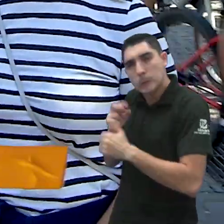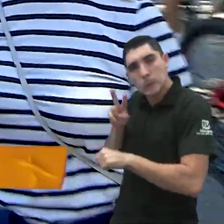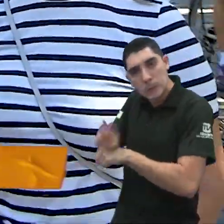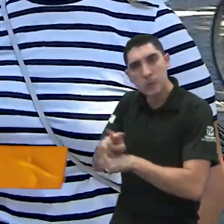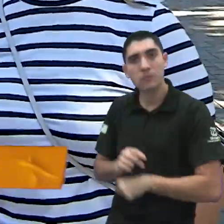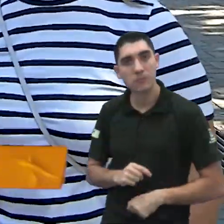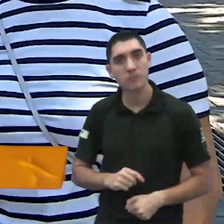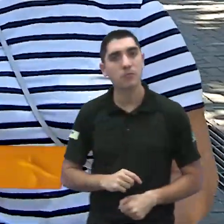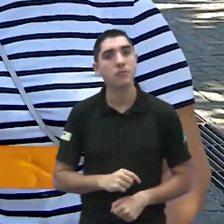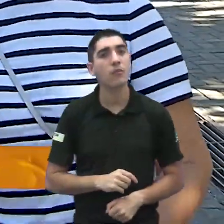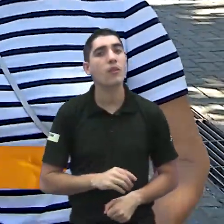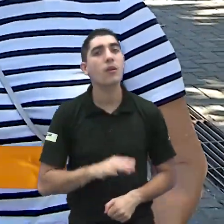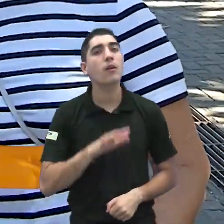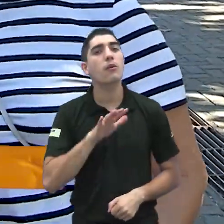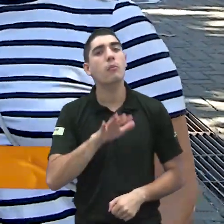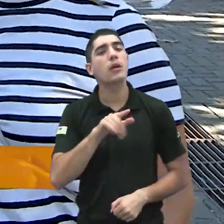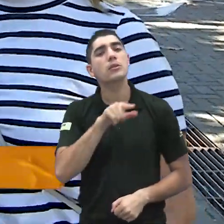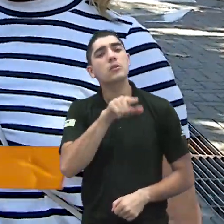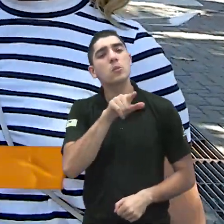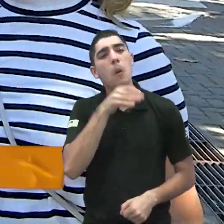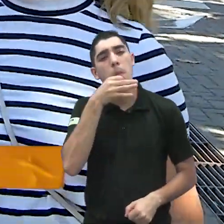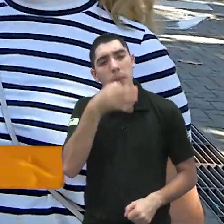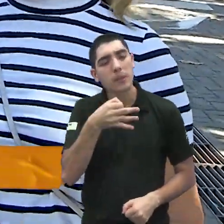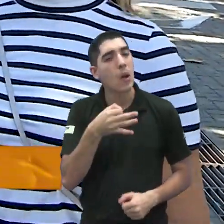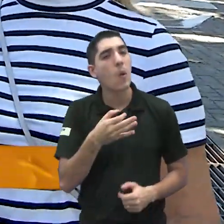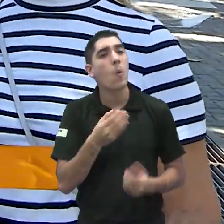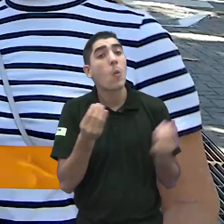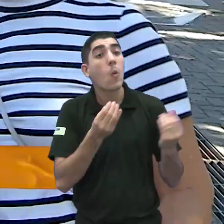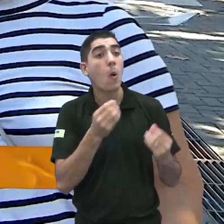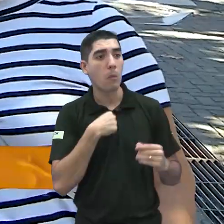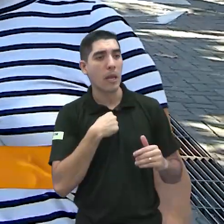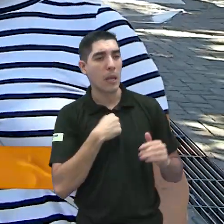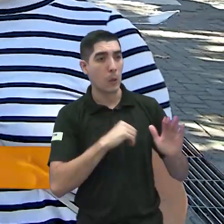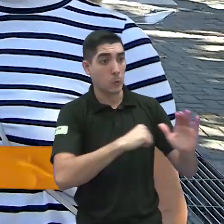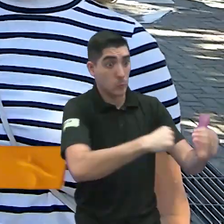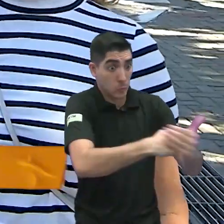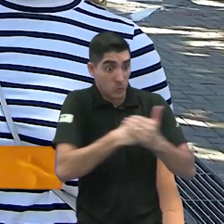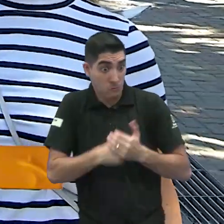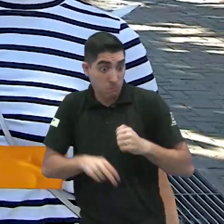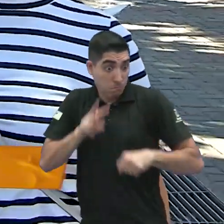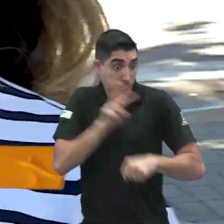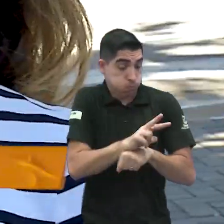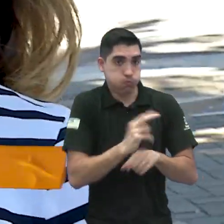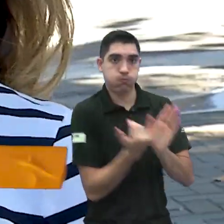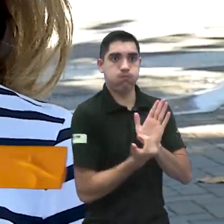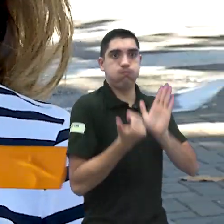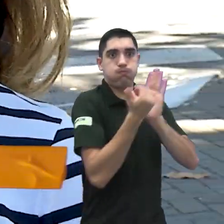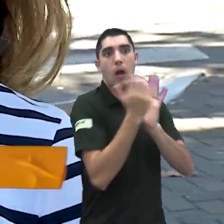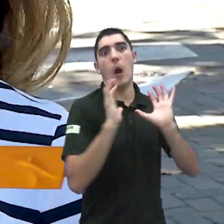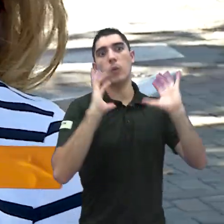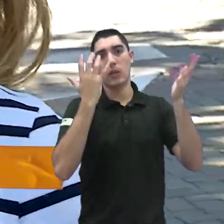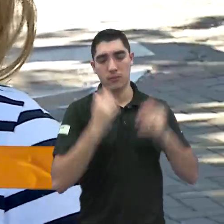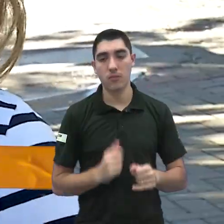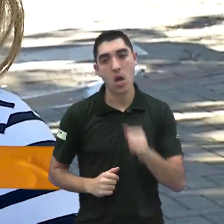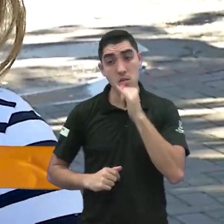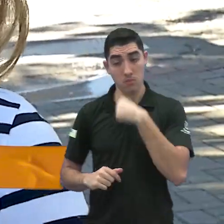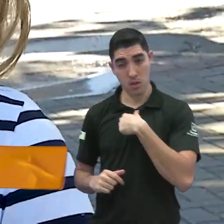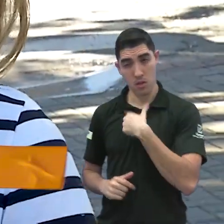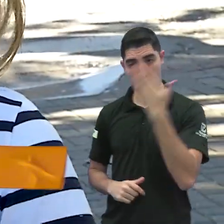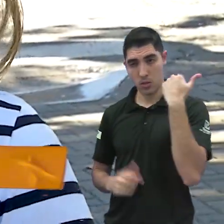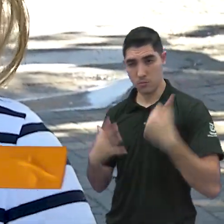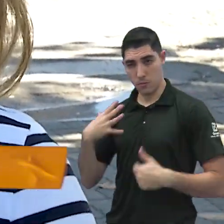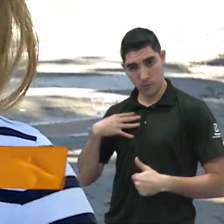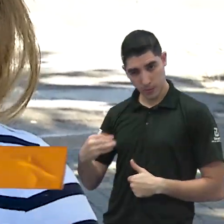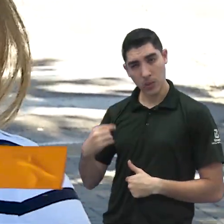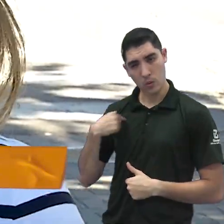assim, em que momento que esse momento de cuidado ele passa do ponto e vira uma super proteção? Eu acho que a época que eu estava criando